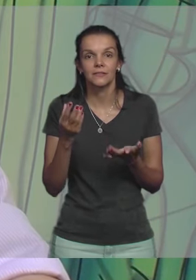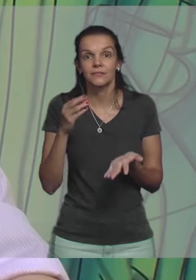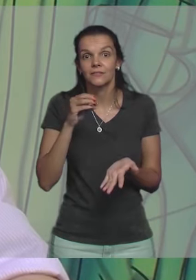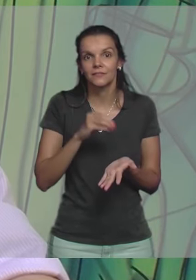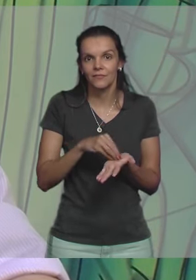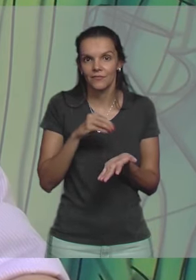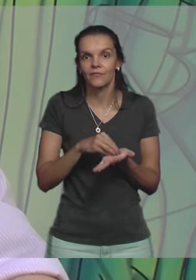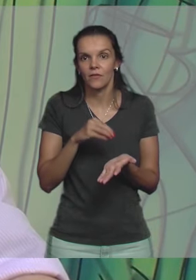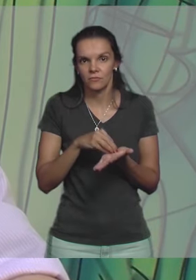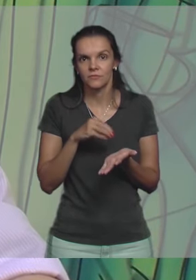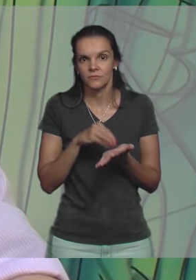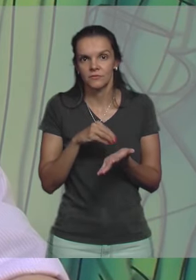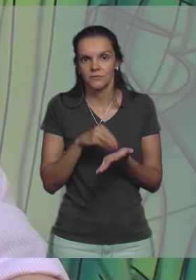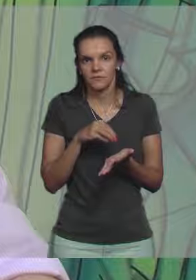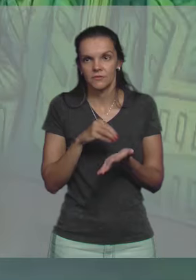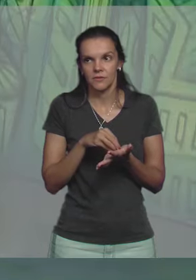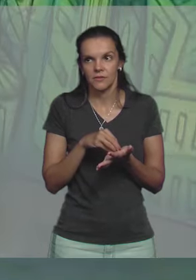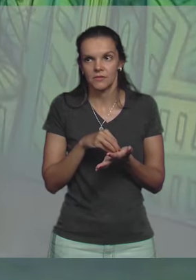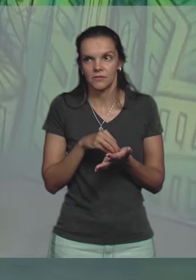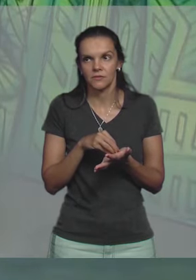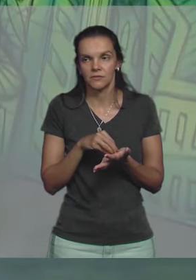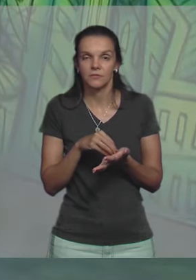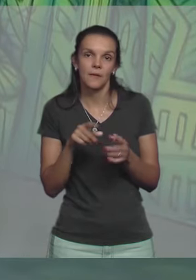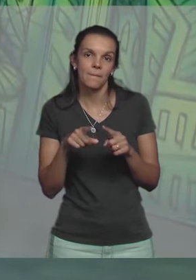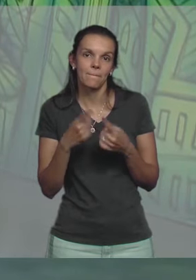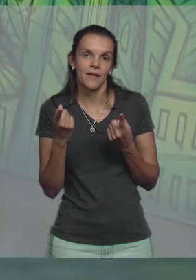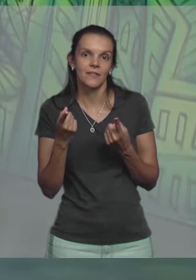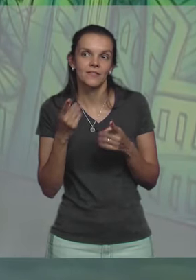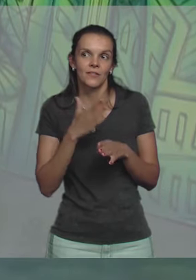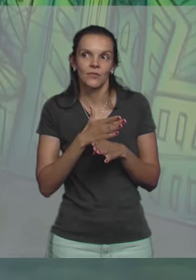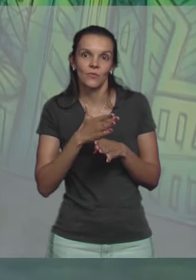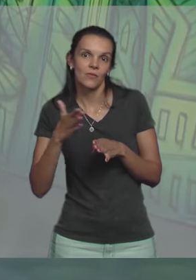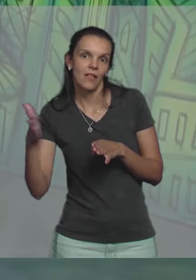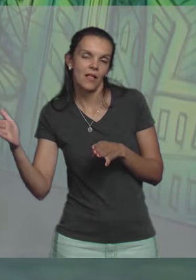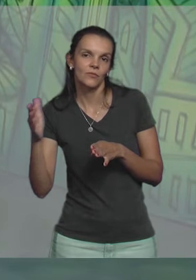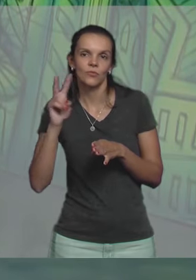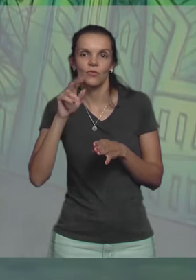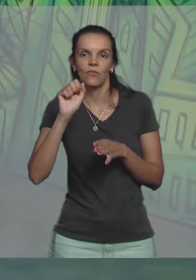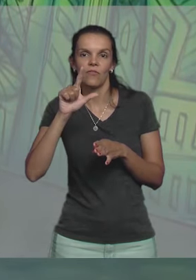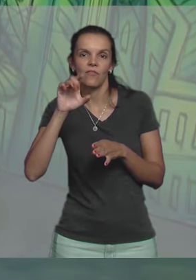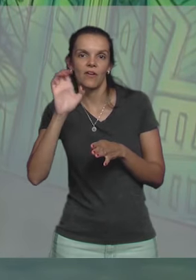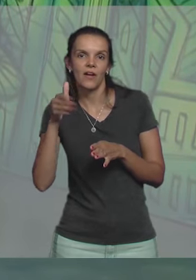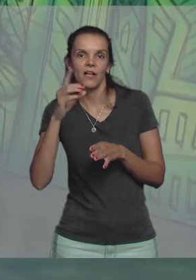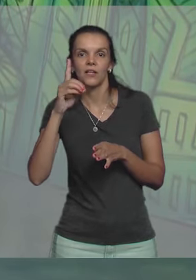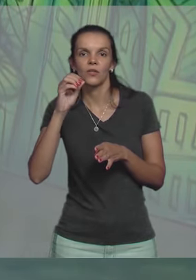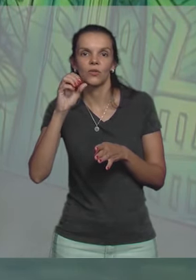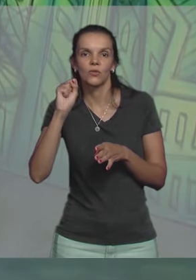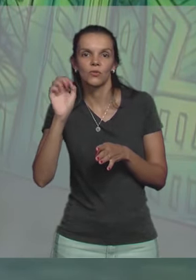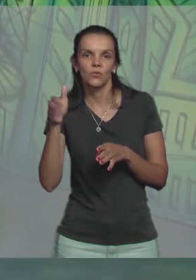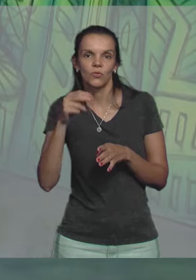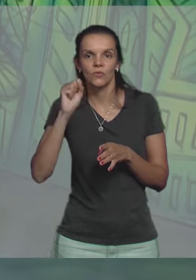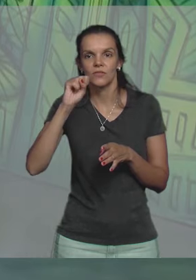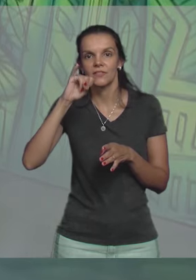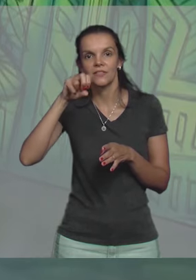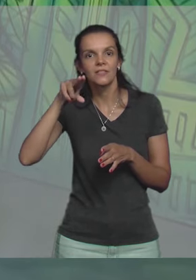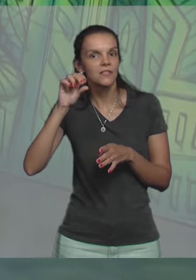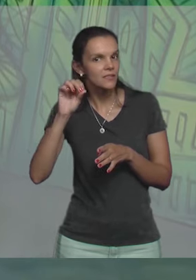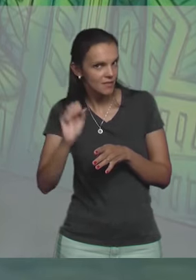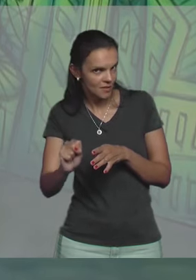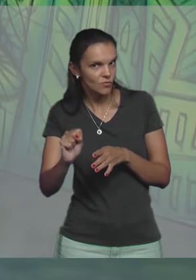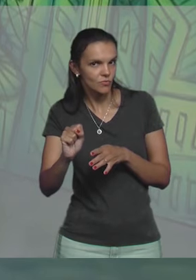essa demanda entre os municípios. Mas apenas um lado, né? Do lado do Vale dos Sinos, quem vai para Viamão, Gravataí,